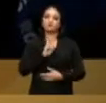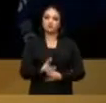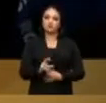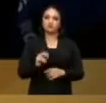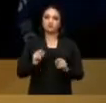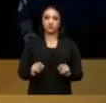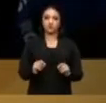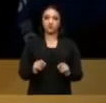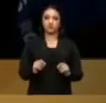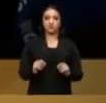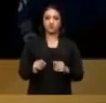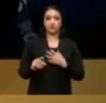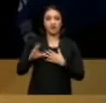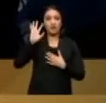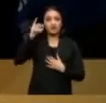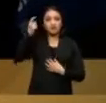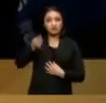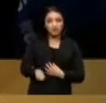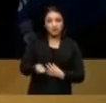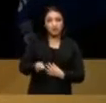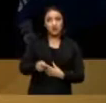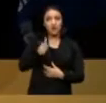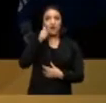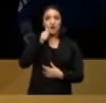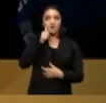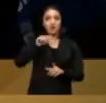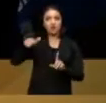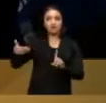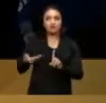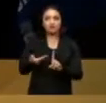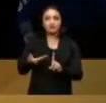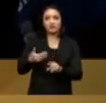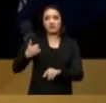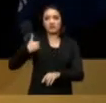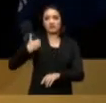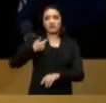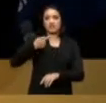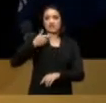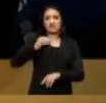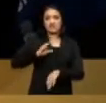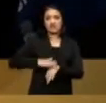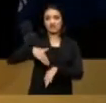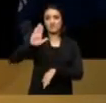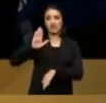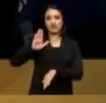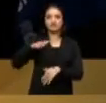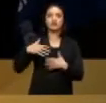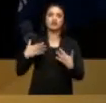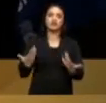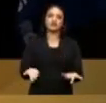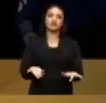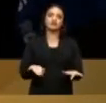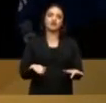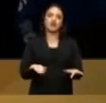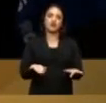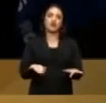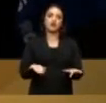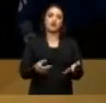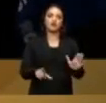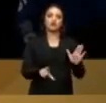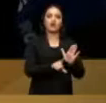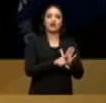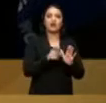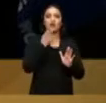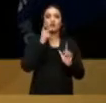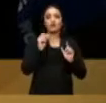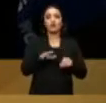ré tinha mais de 70 anos. Logo, o Código estatui que o prazo prescricional é contado pela